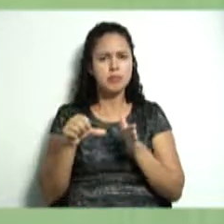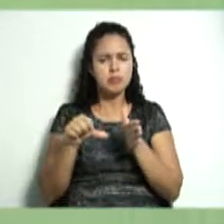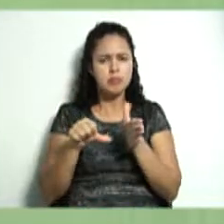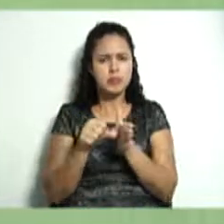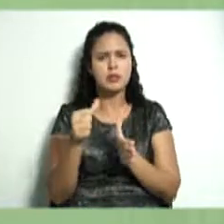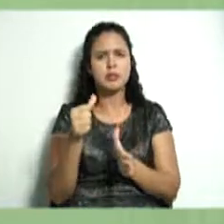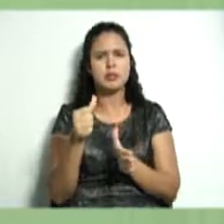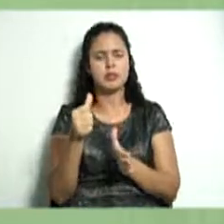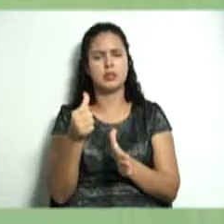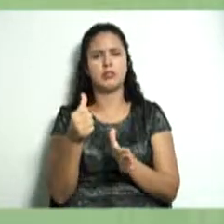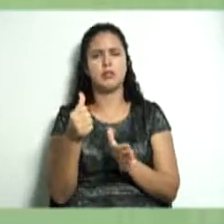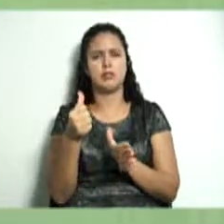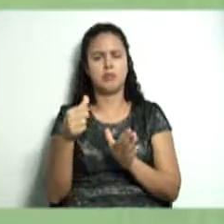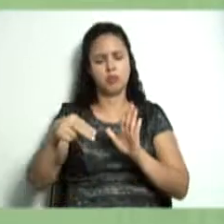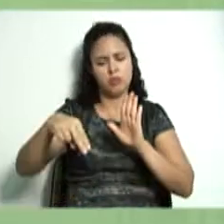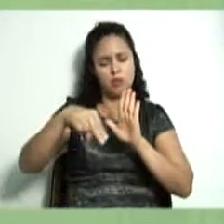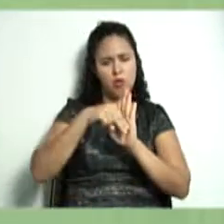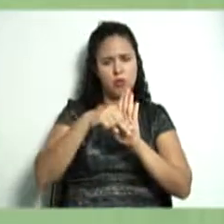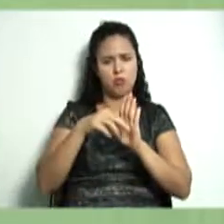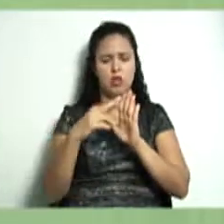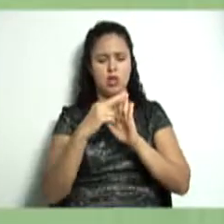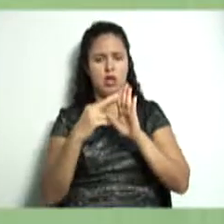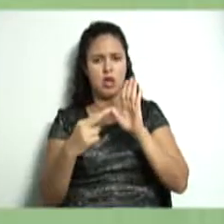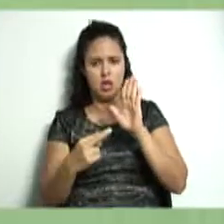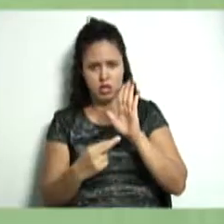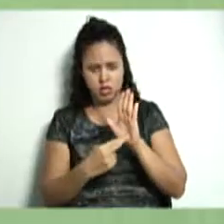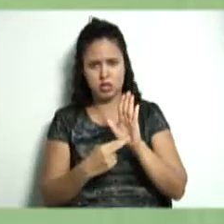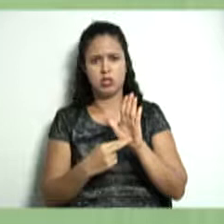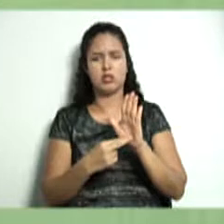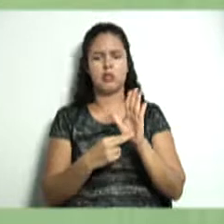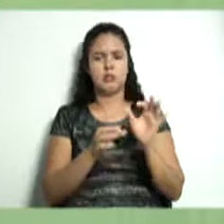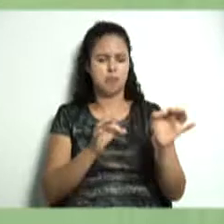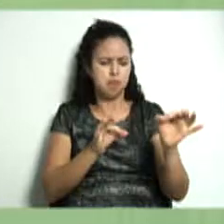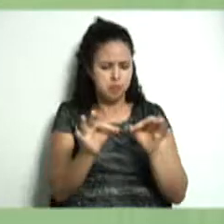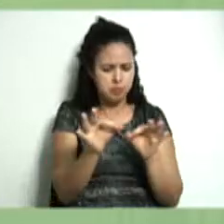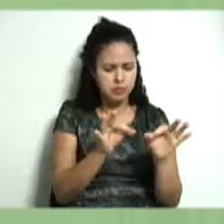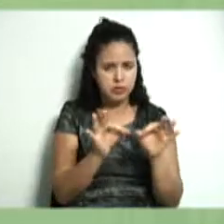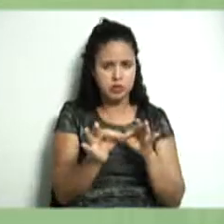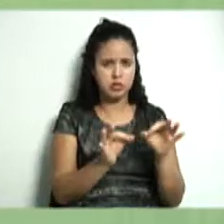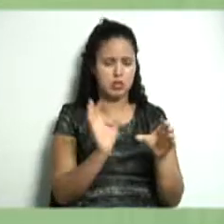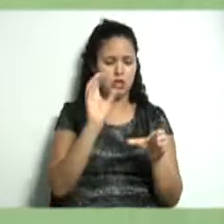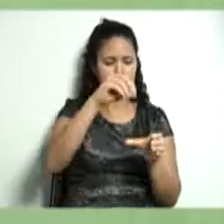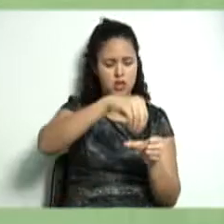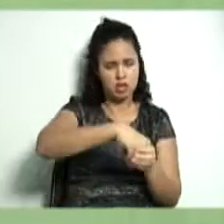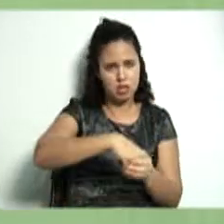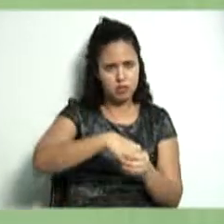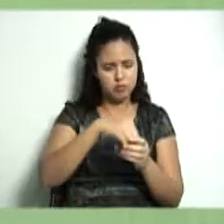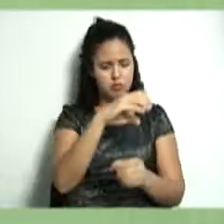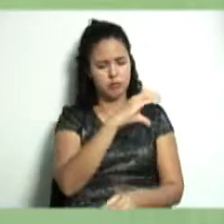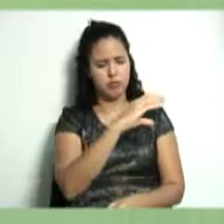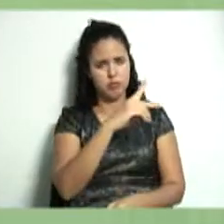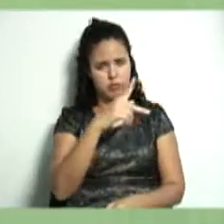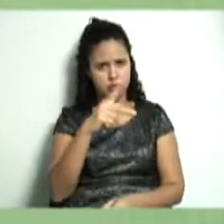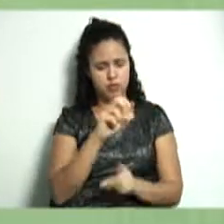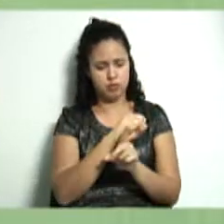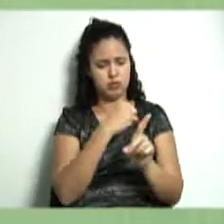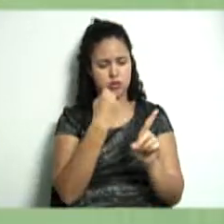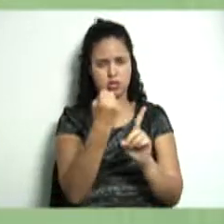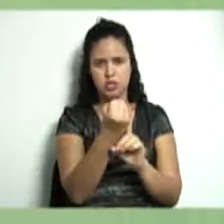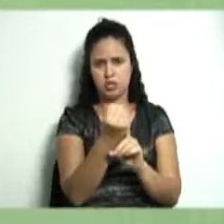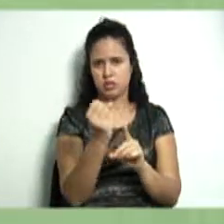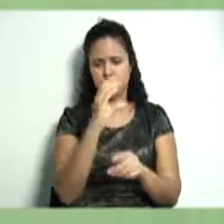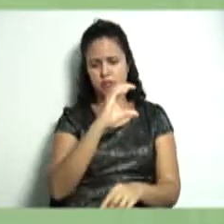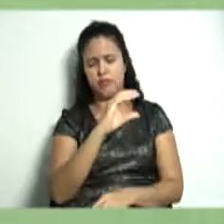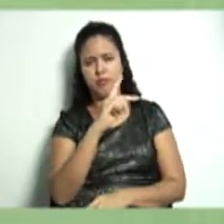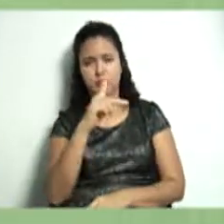primeira norma a disciplinar o funcionamento das sociedades cooperativas,